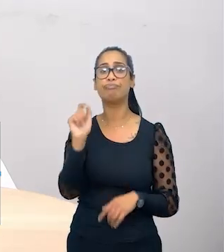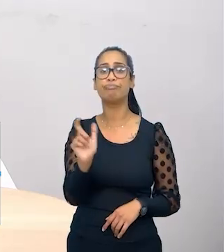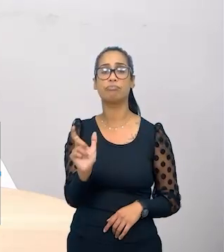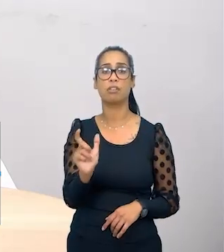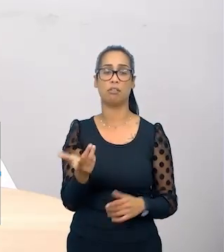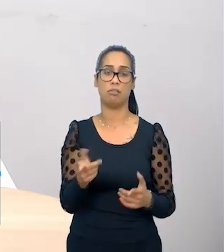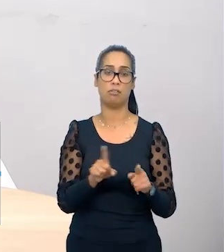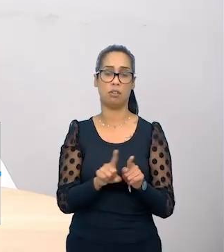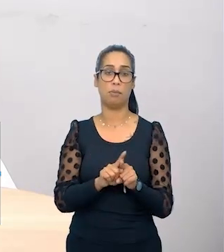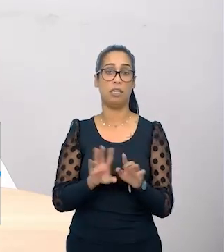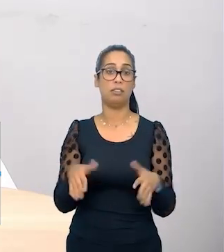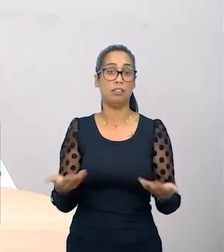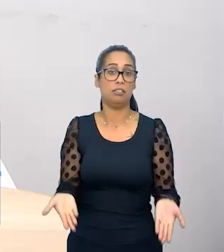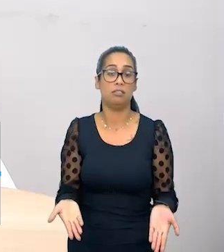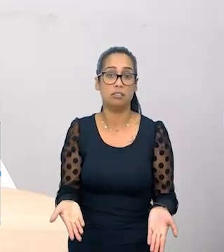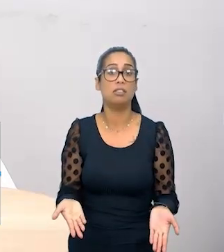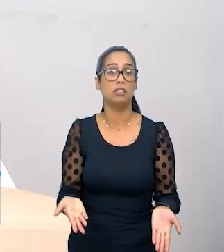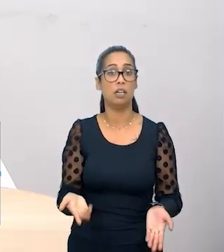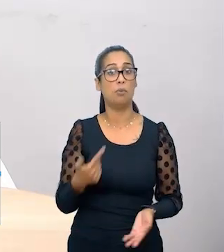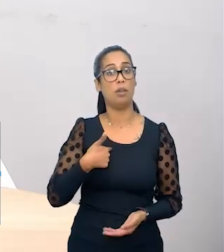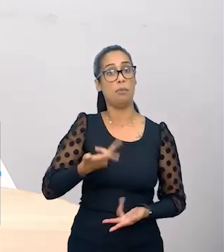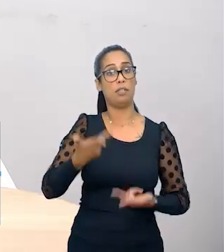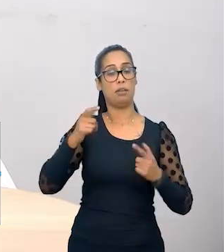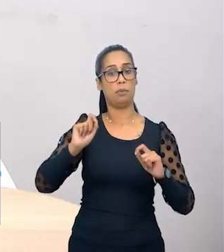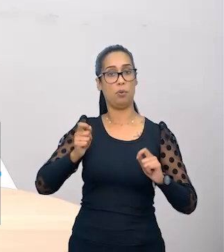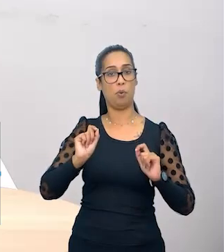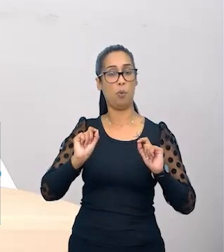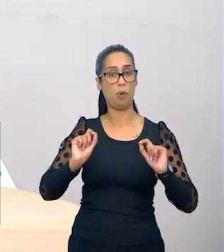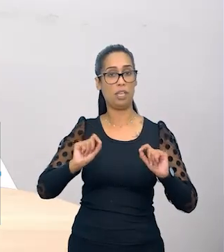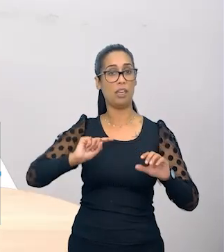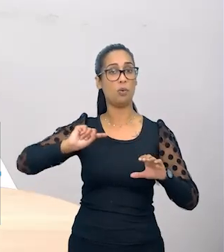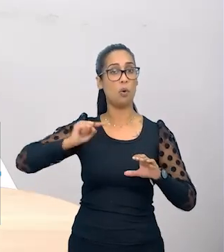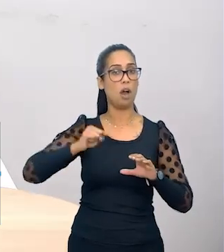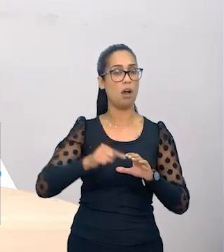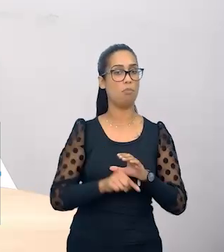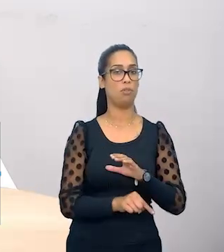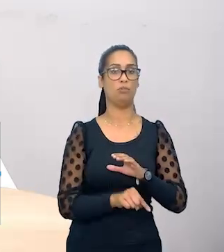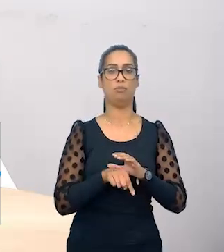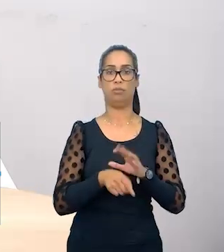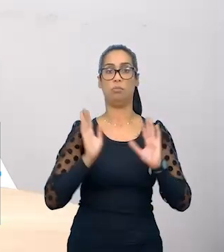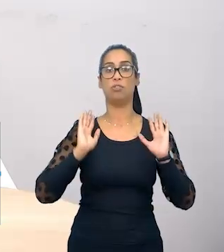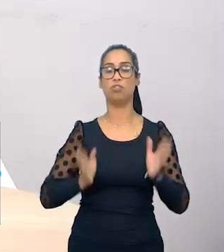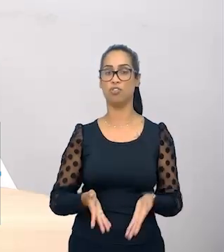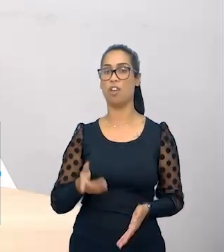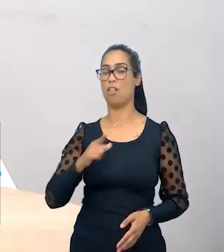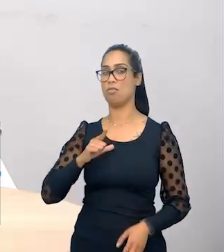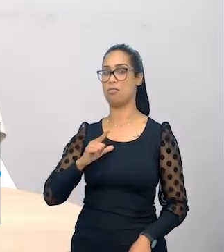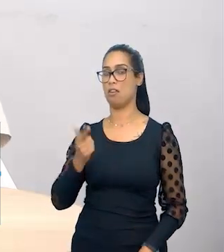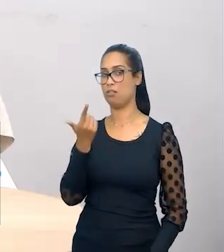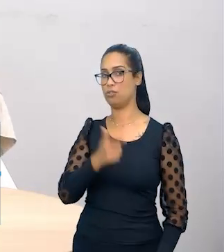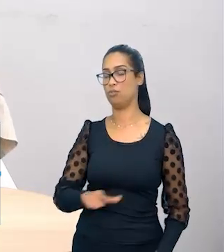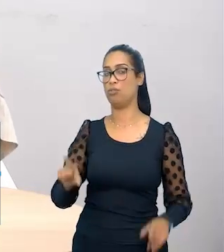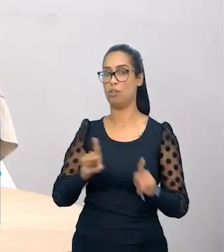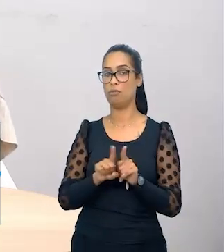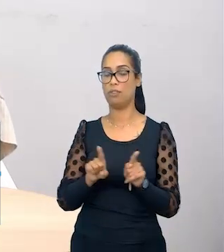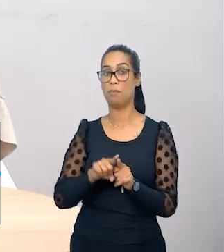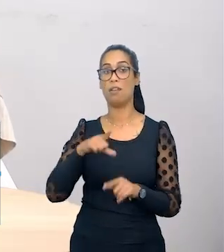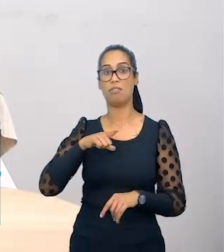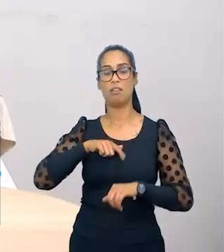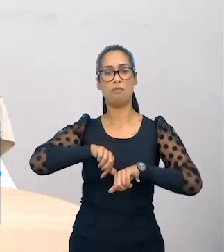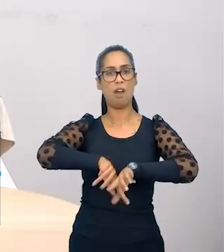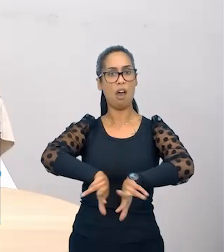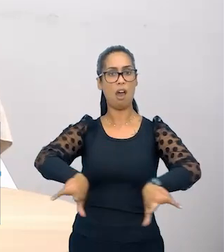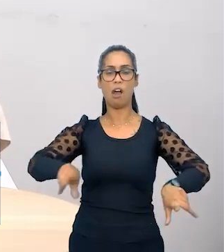percebi que voltou muito com os aprofundamentos, das quais eu também fiz parte. Então, a gente tem ali todos os momentos